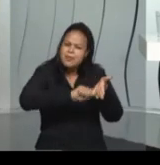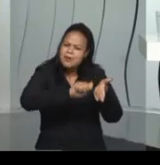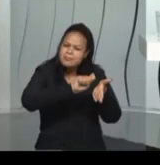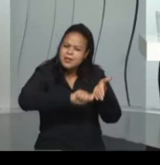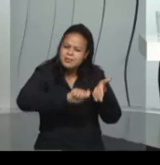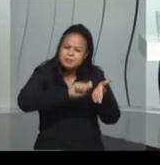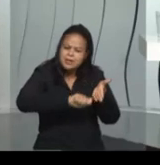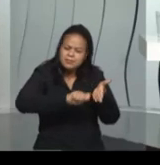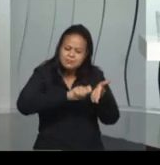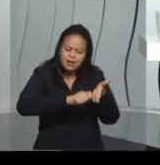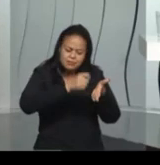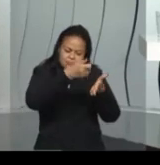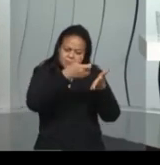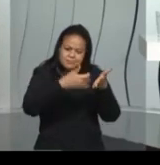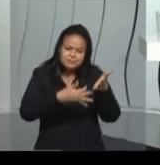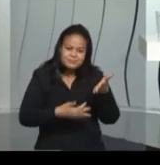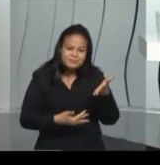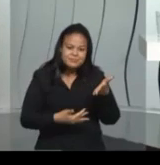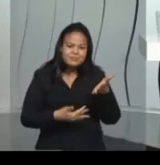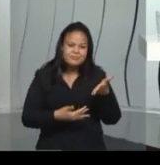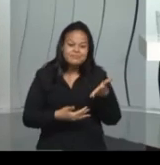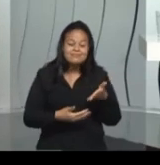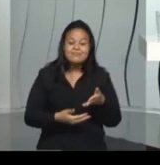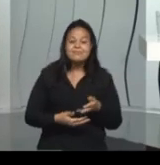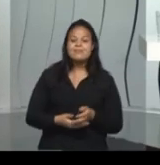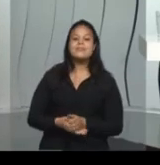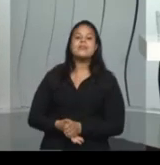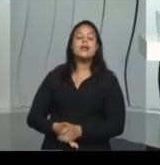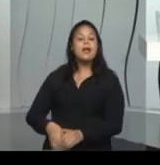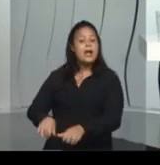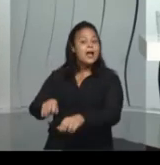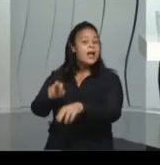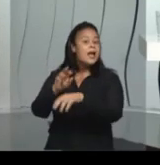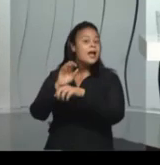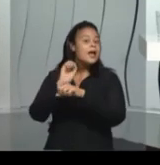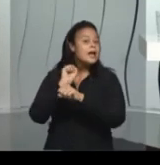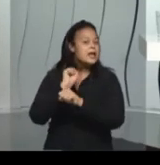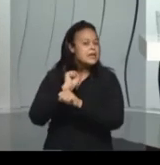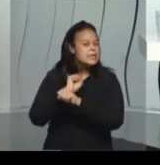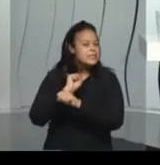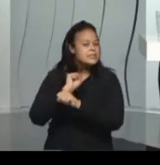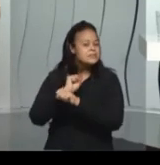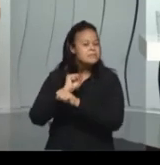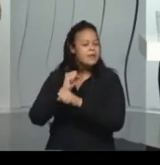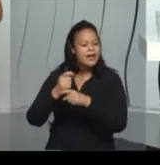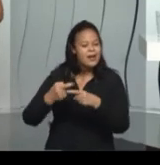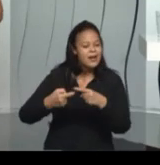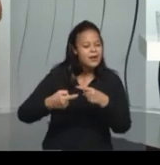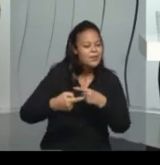Bem, eu aguardo vocês na próxima